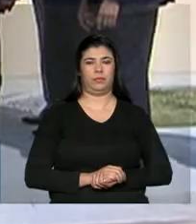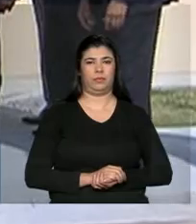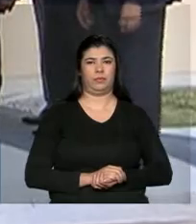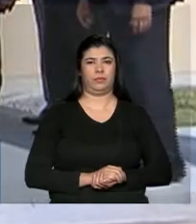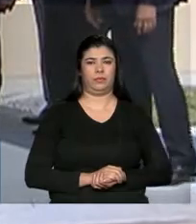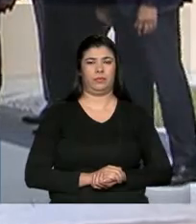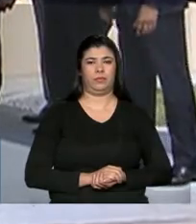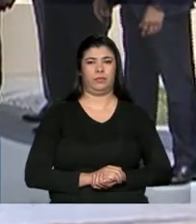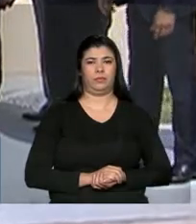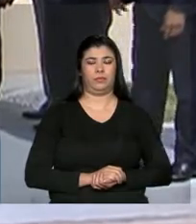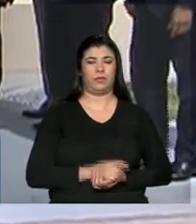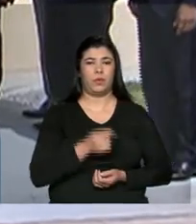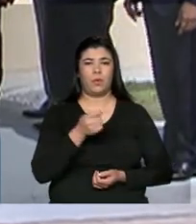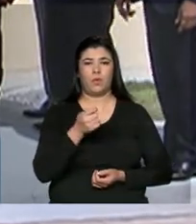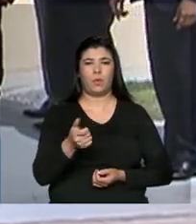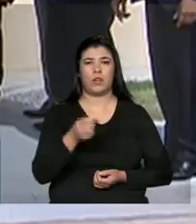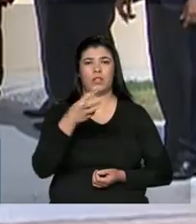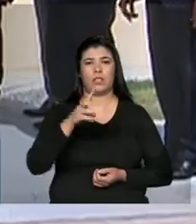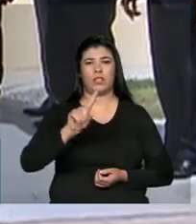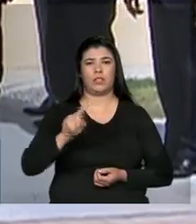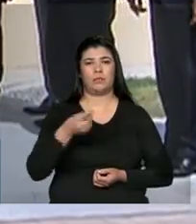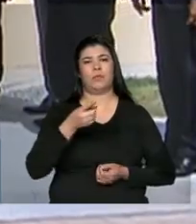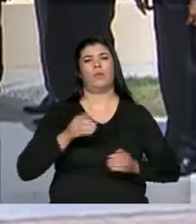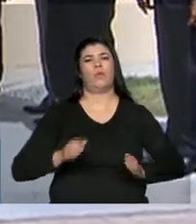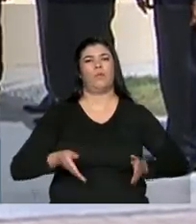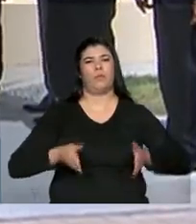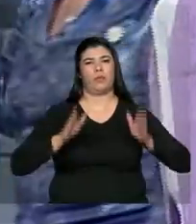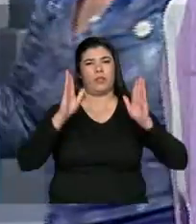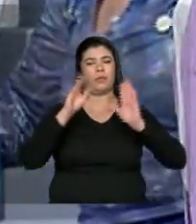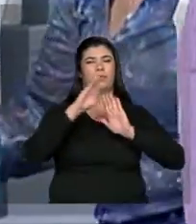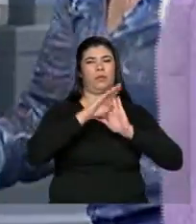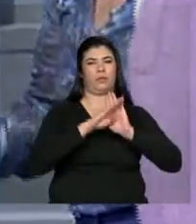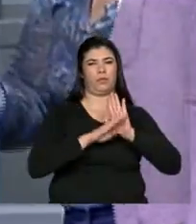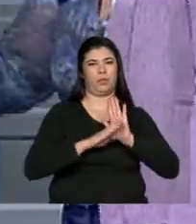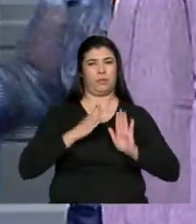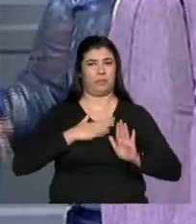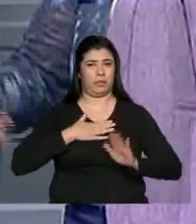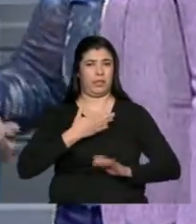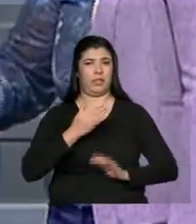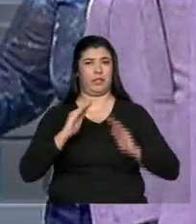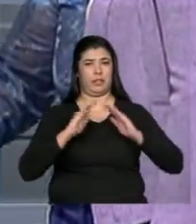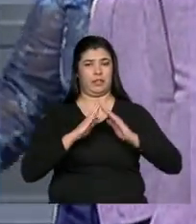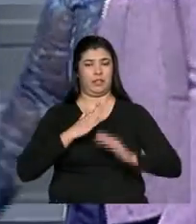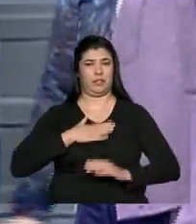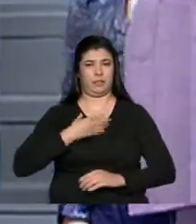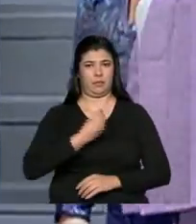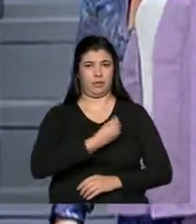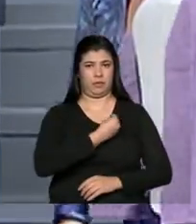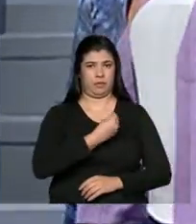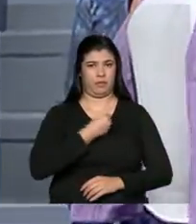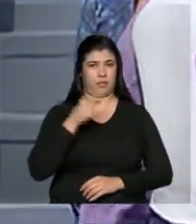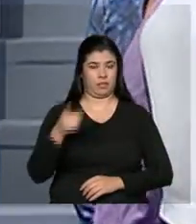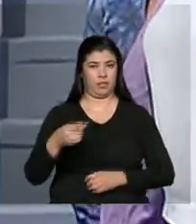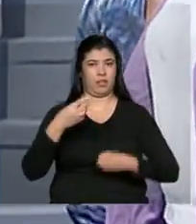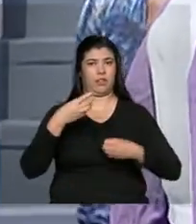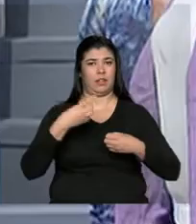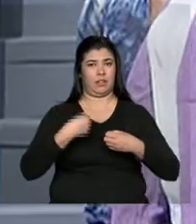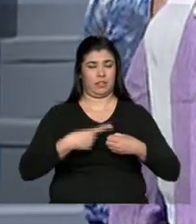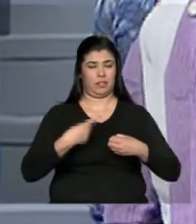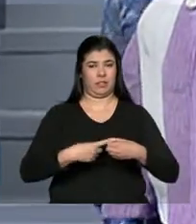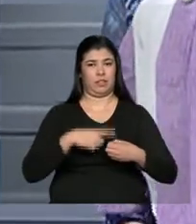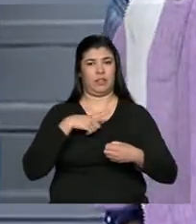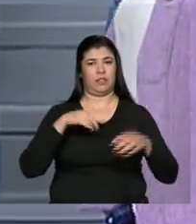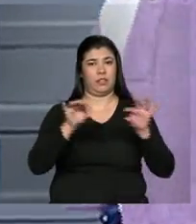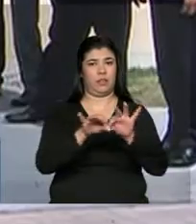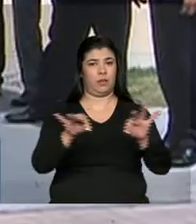os quase três mil apartamentos do minha casa minha vida em maricá têm em média 45